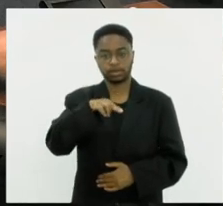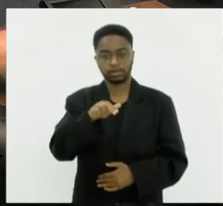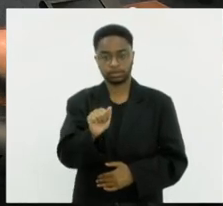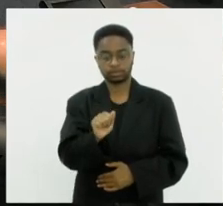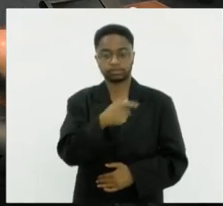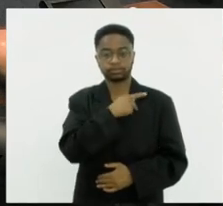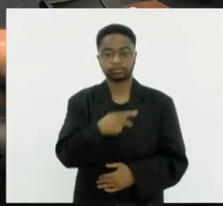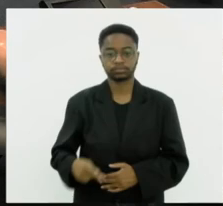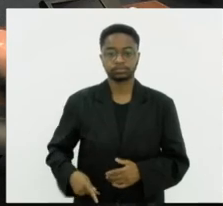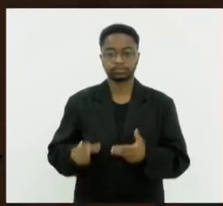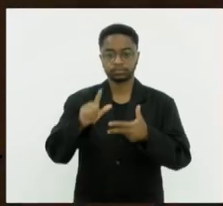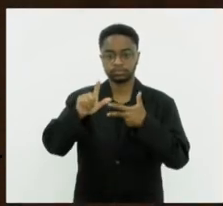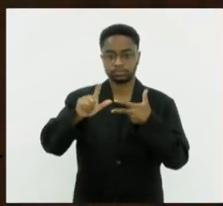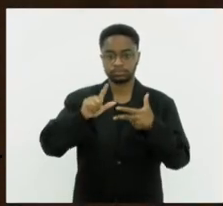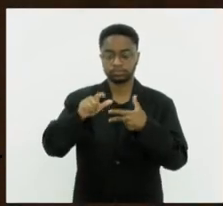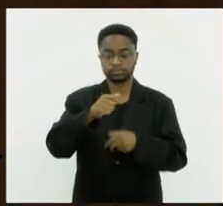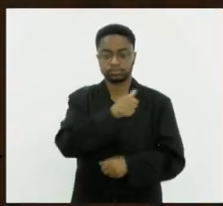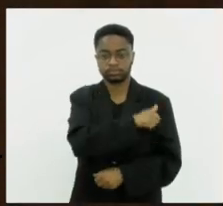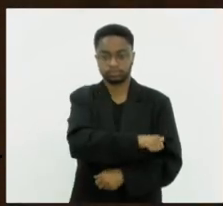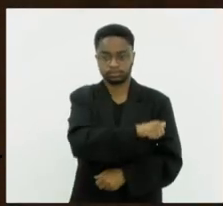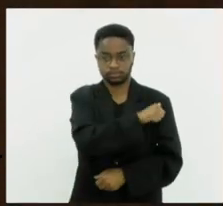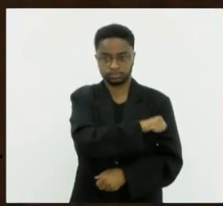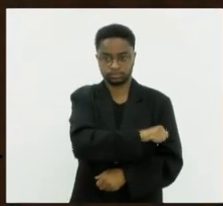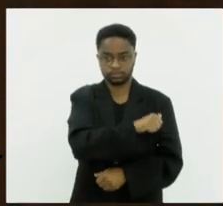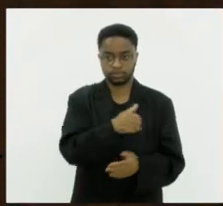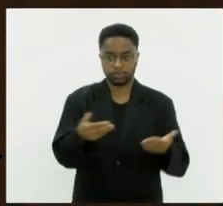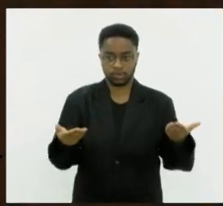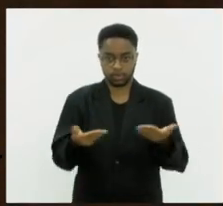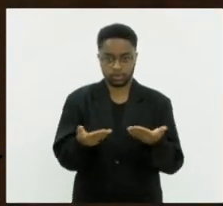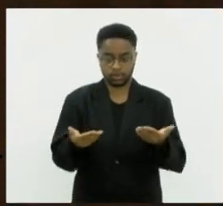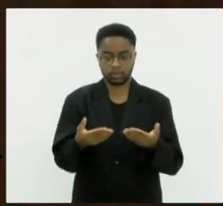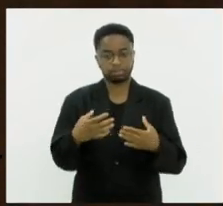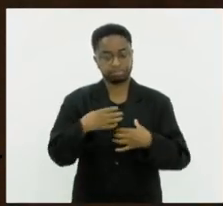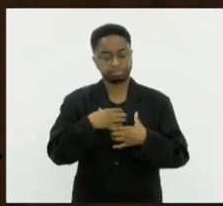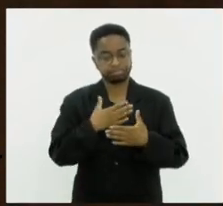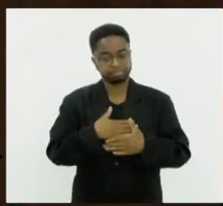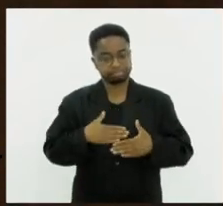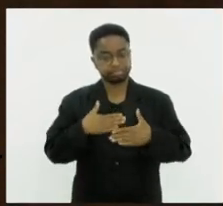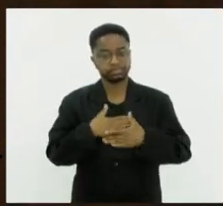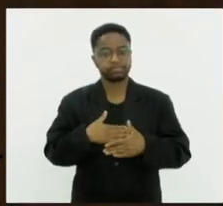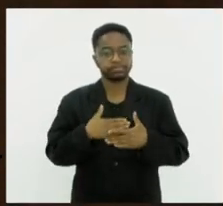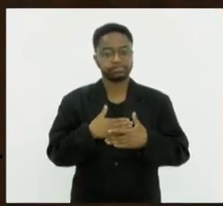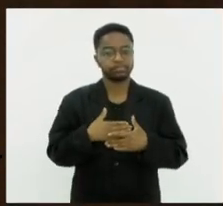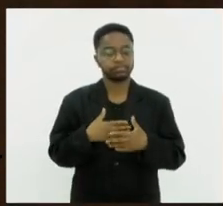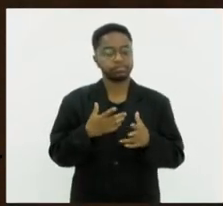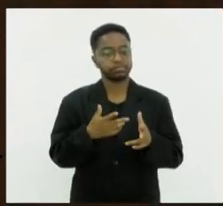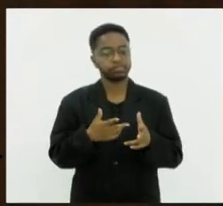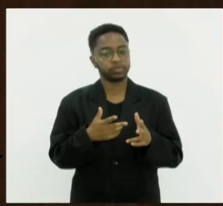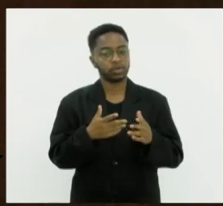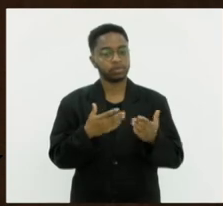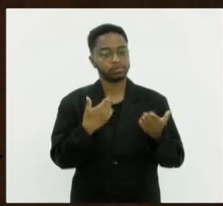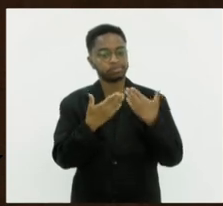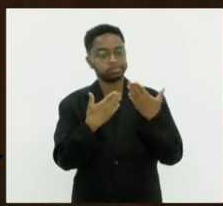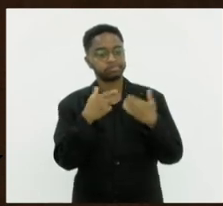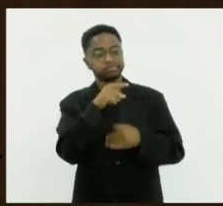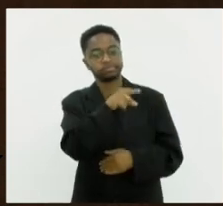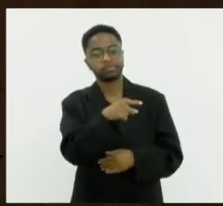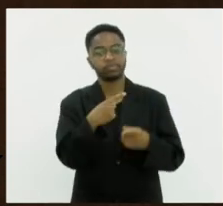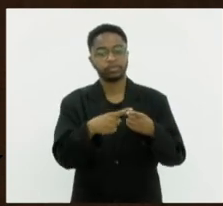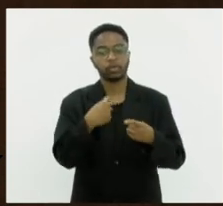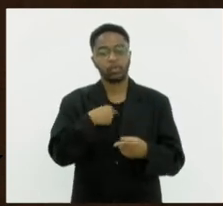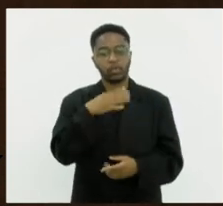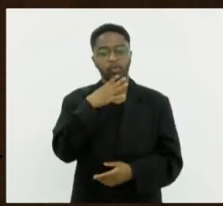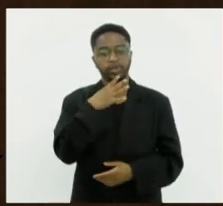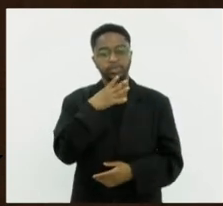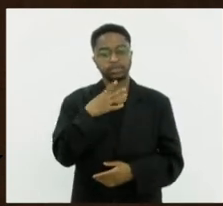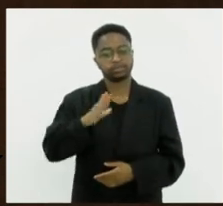do Poder Legislativo do Rio de Janeiro, nesse momento é uma honra dirigir a Vossa Excelência, que eu conheci tão